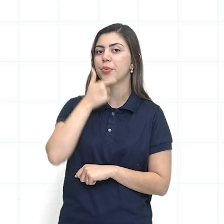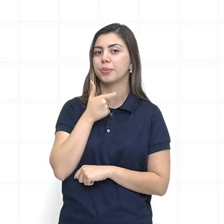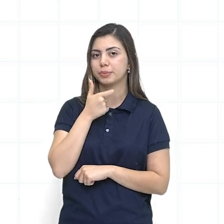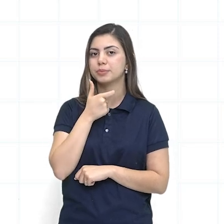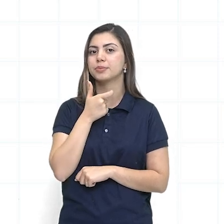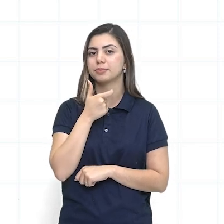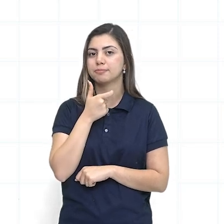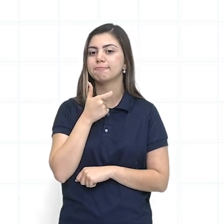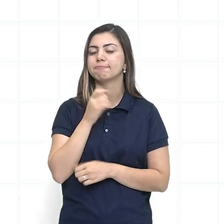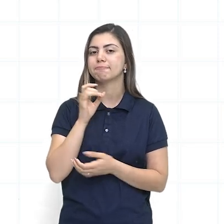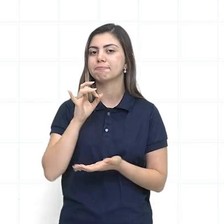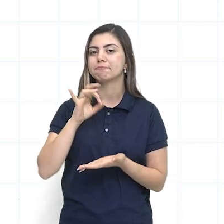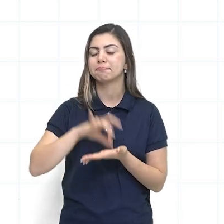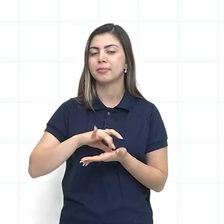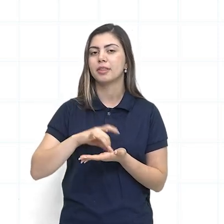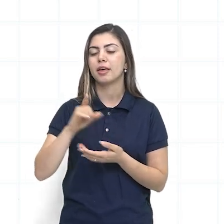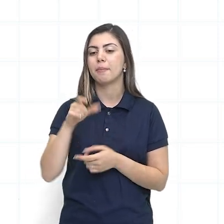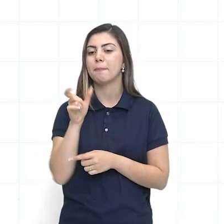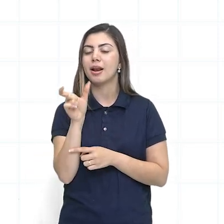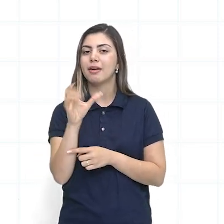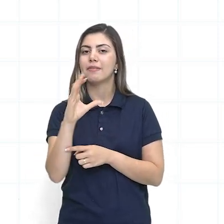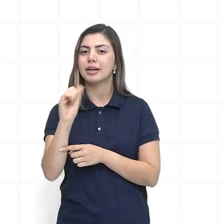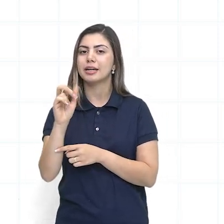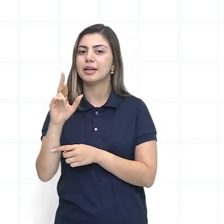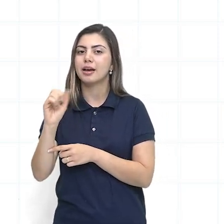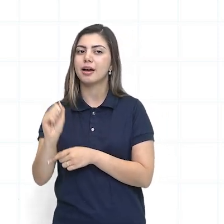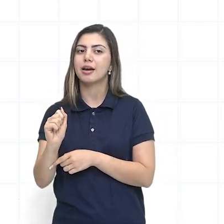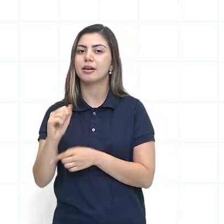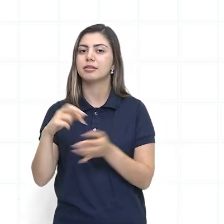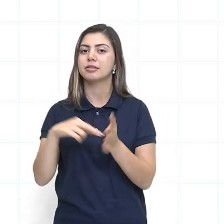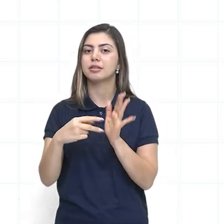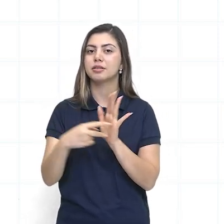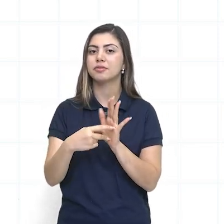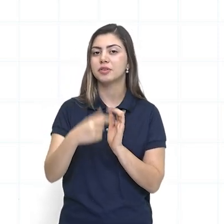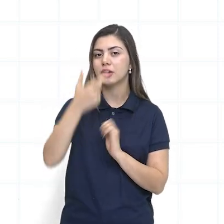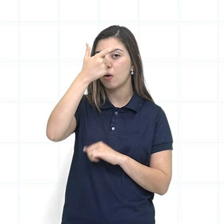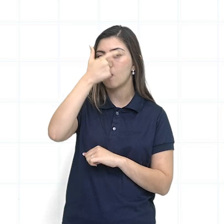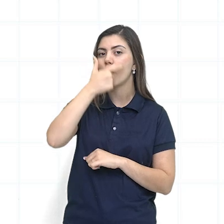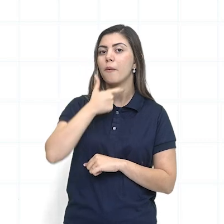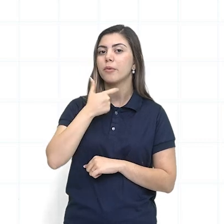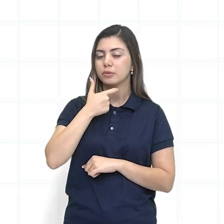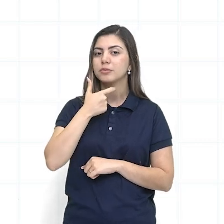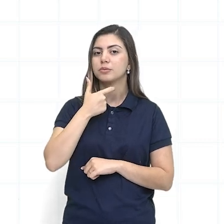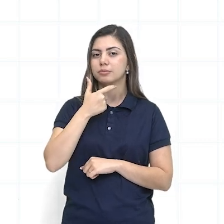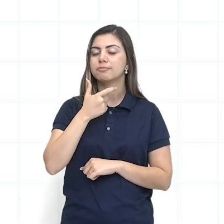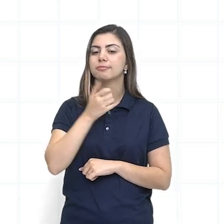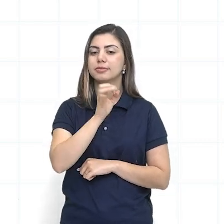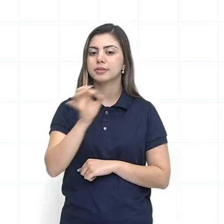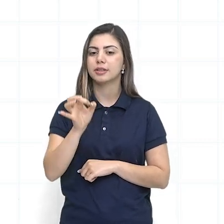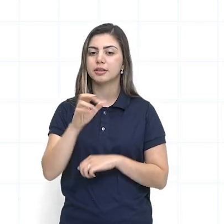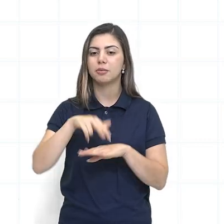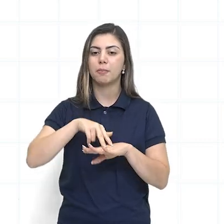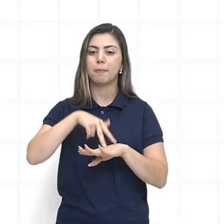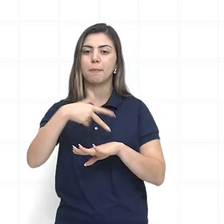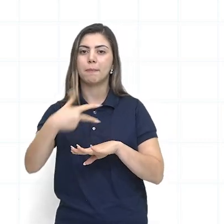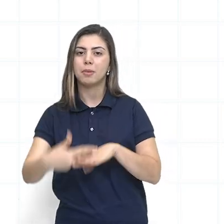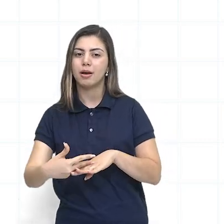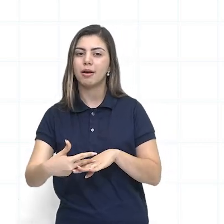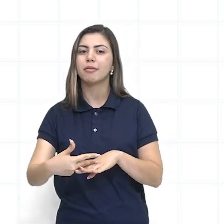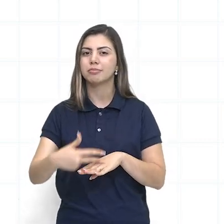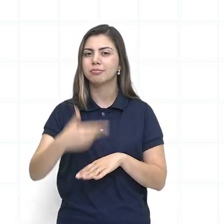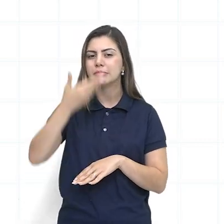rosto, literalmente falando, quebrou a cara, veja aí que remendou